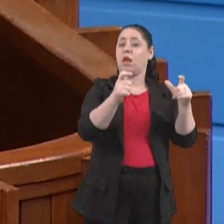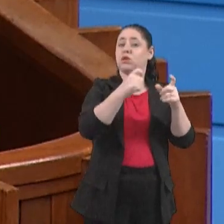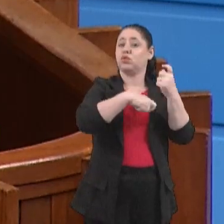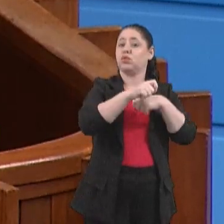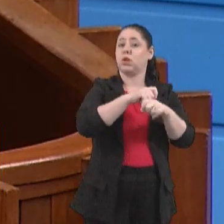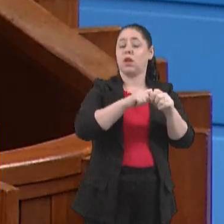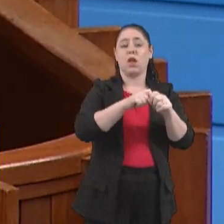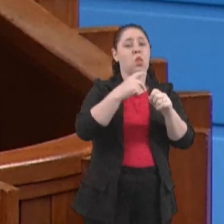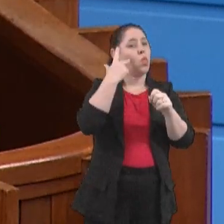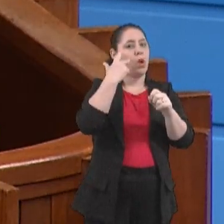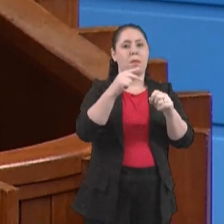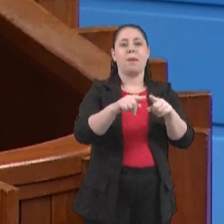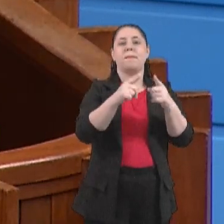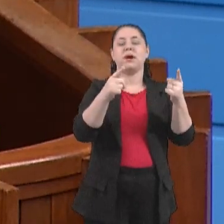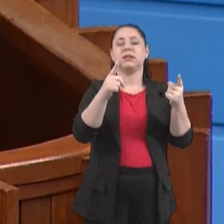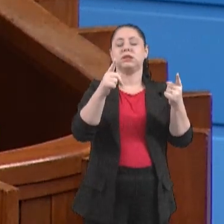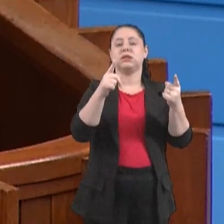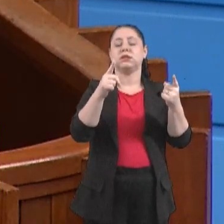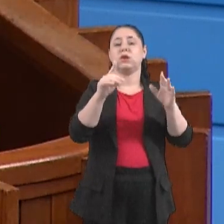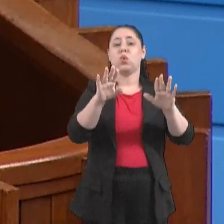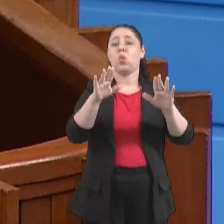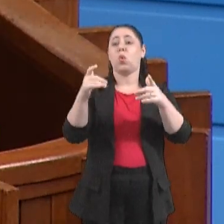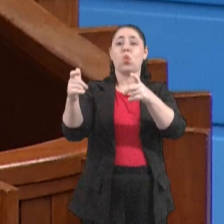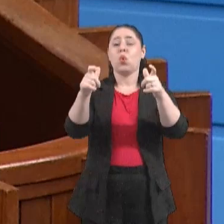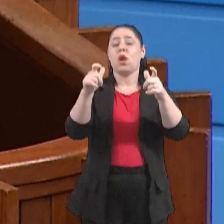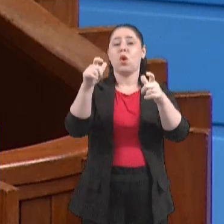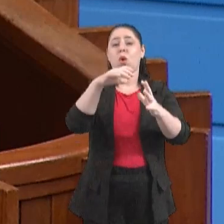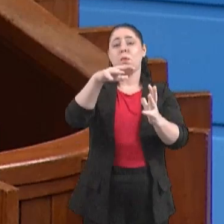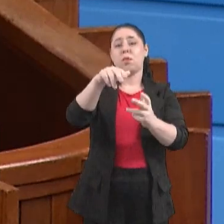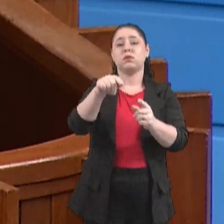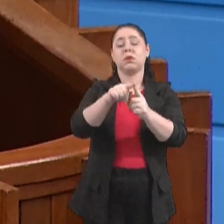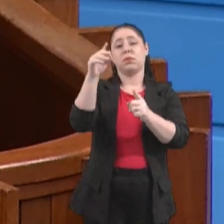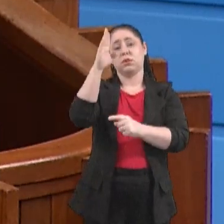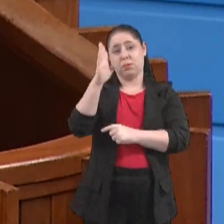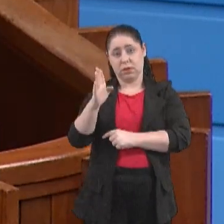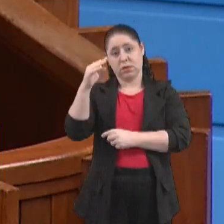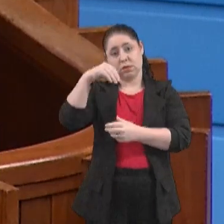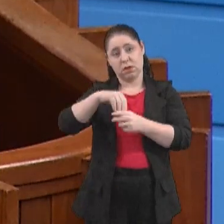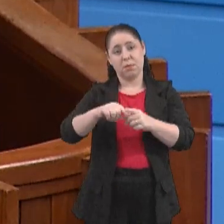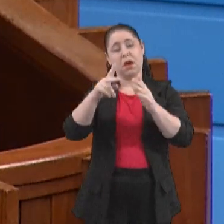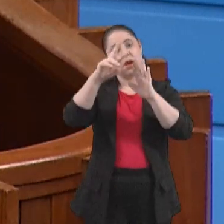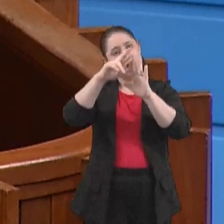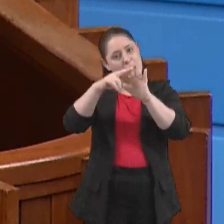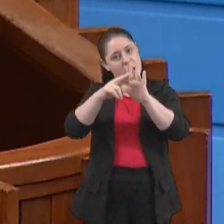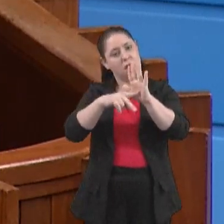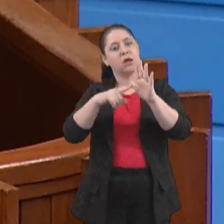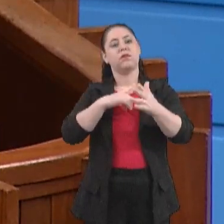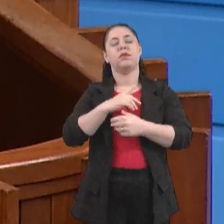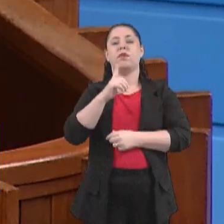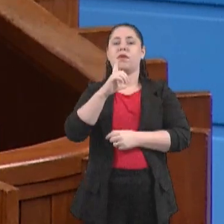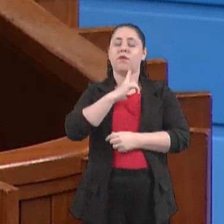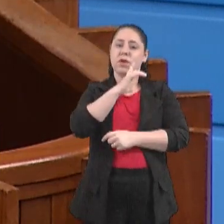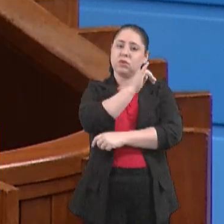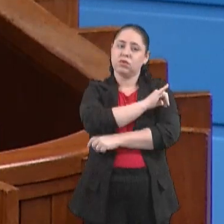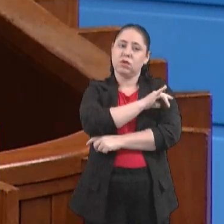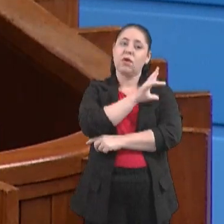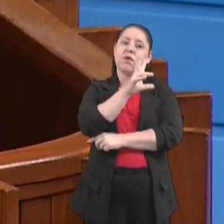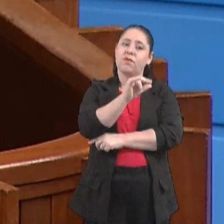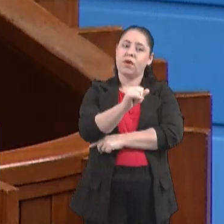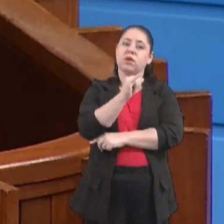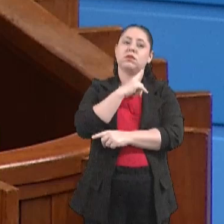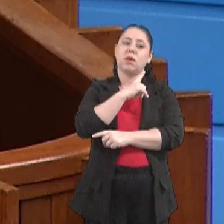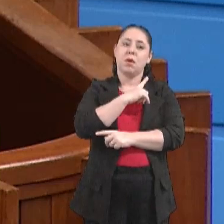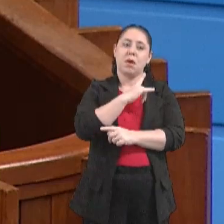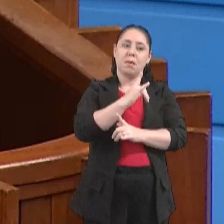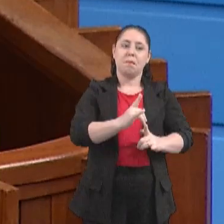isso é absolutamente natural. Em qualquer lugar do mundo, inclusive no Brasil, há regras. Você vai no Rio de Janeiro, tem região que só